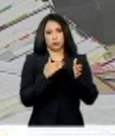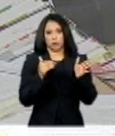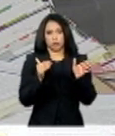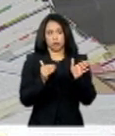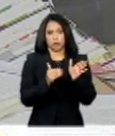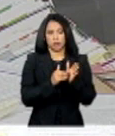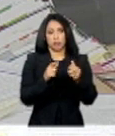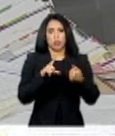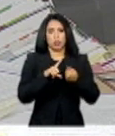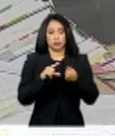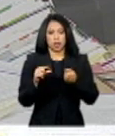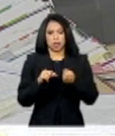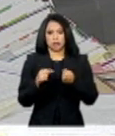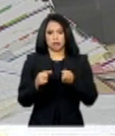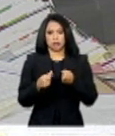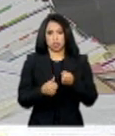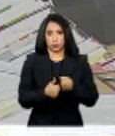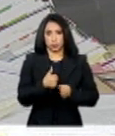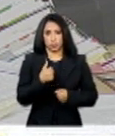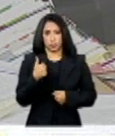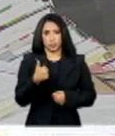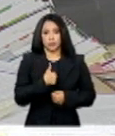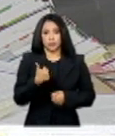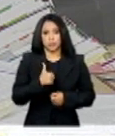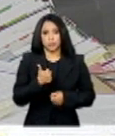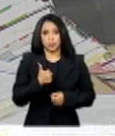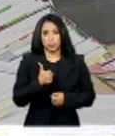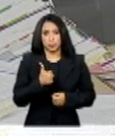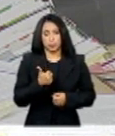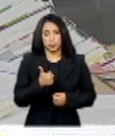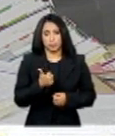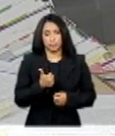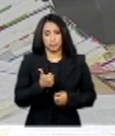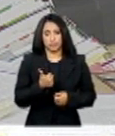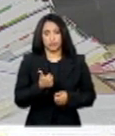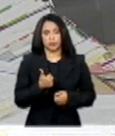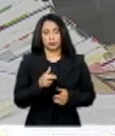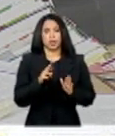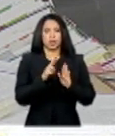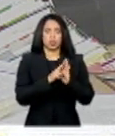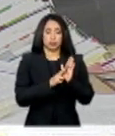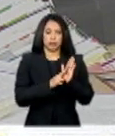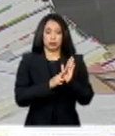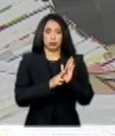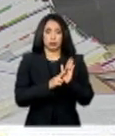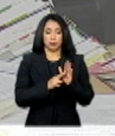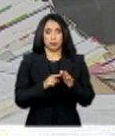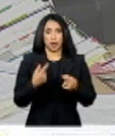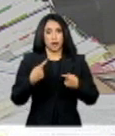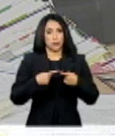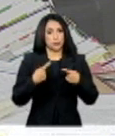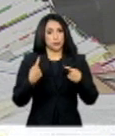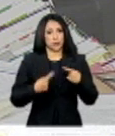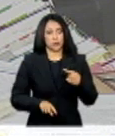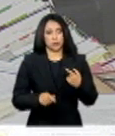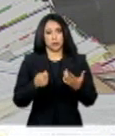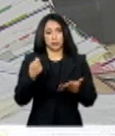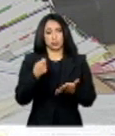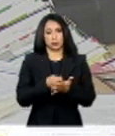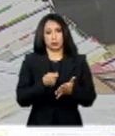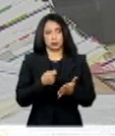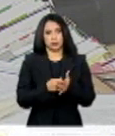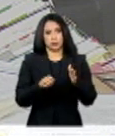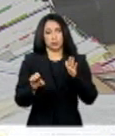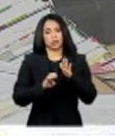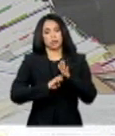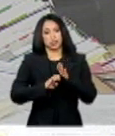artigo 1º é desta norma impugnada que diz o seguinte fica proibida a cobrança por parte das empresas